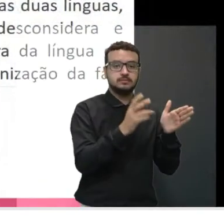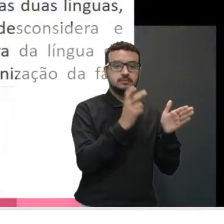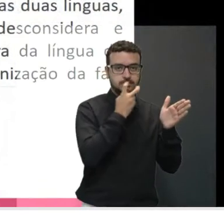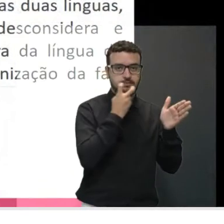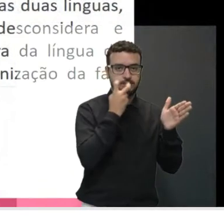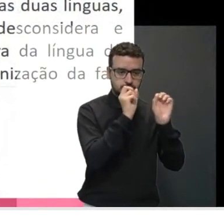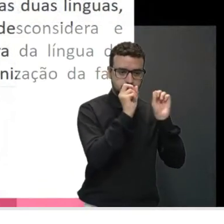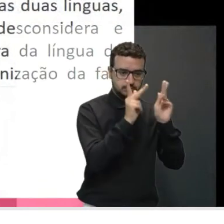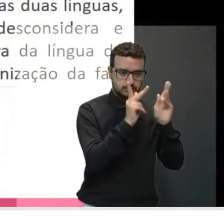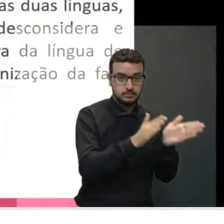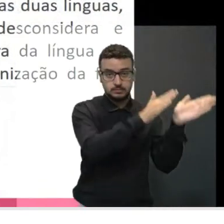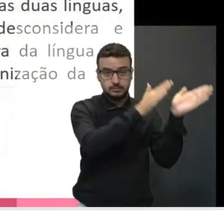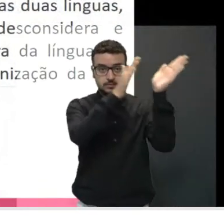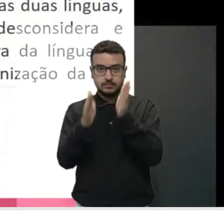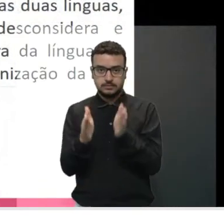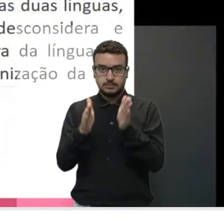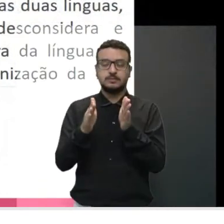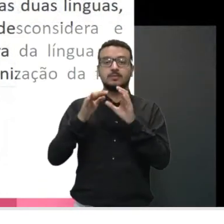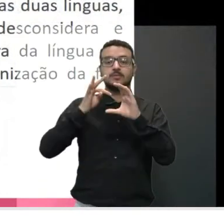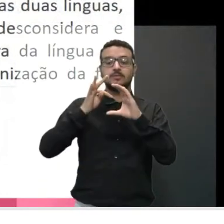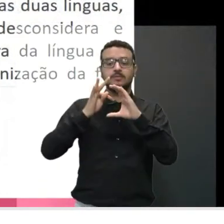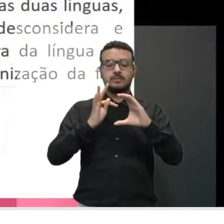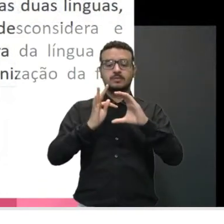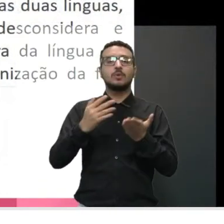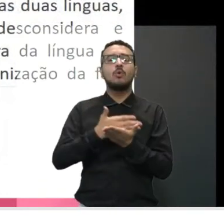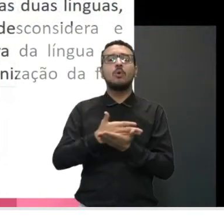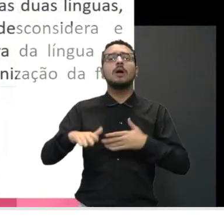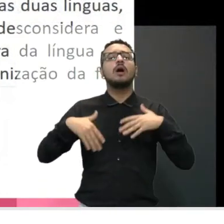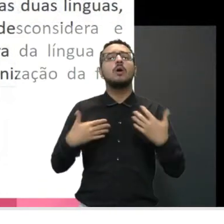em 1960, então o congresso foi em